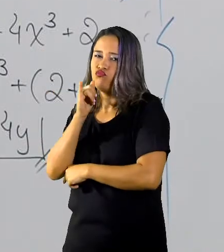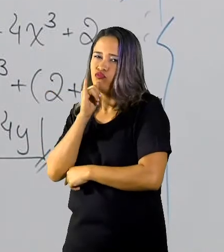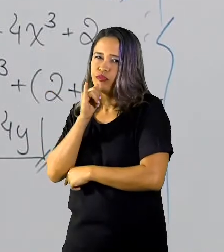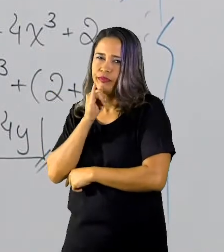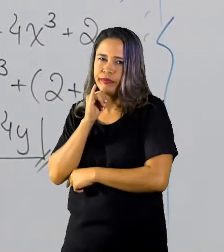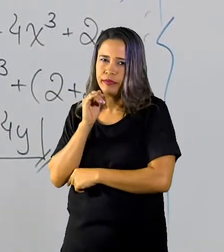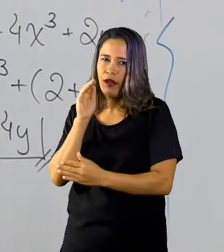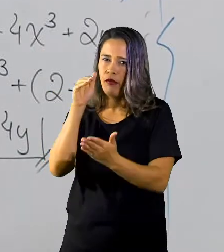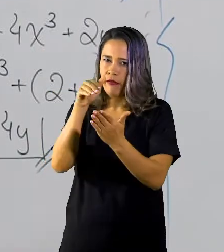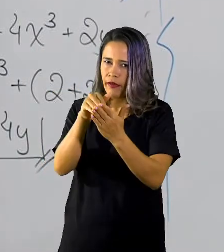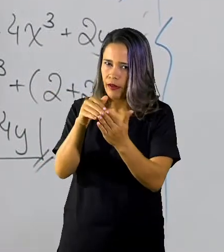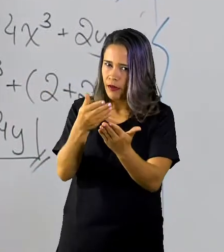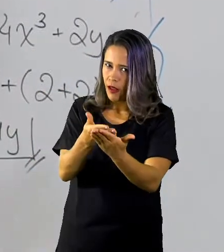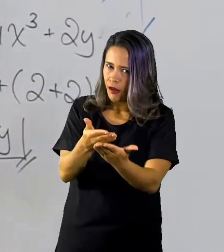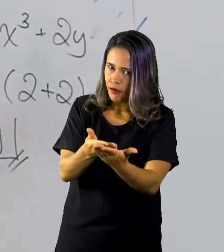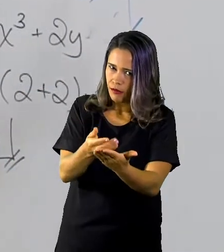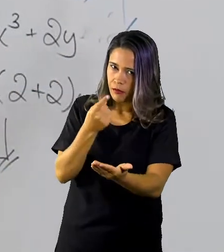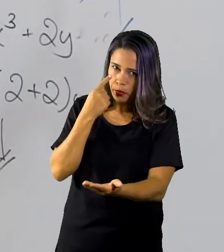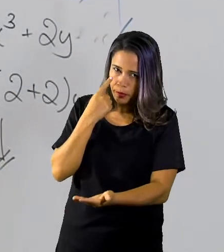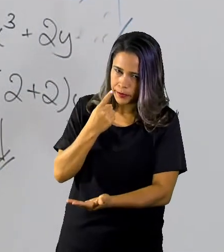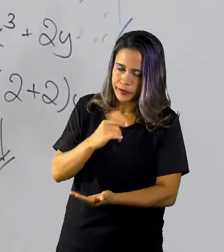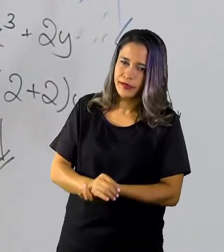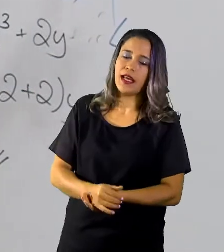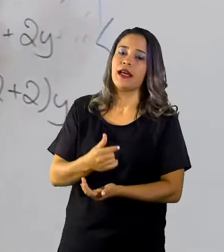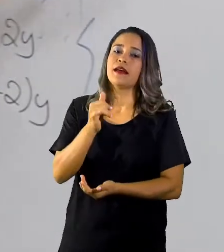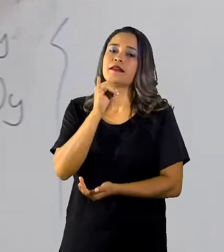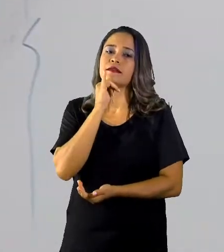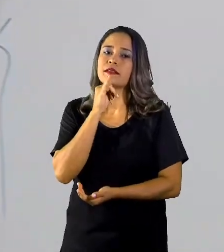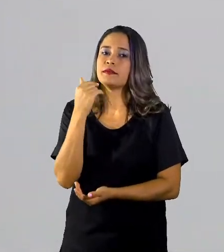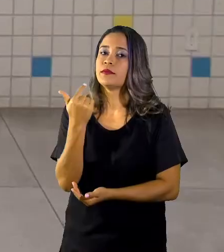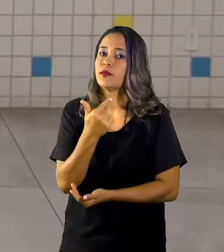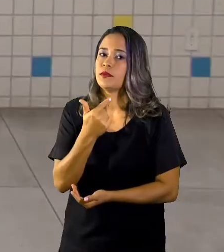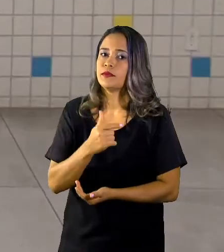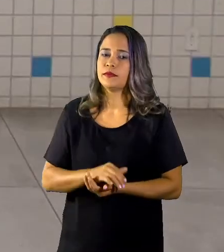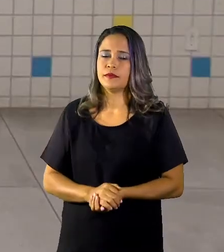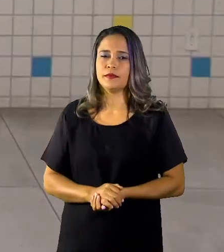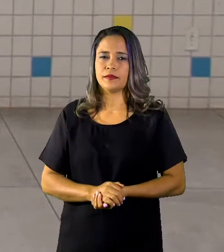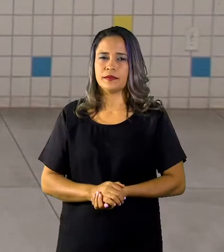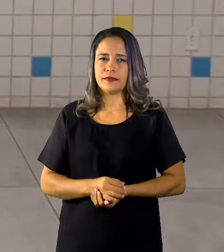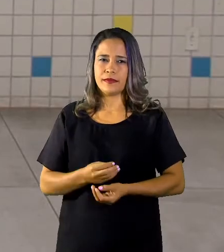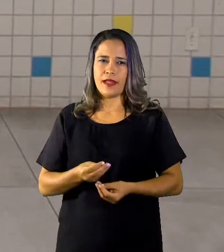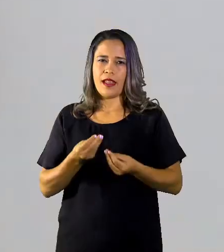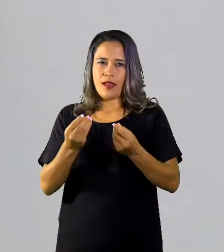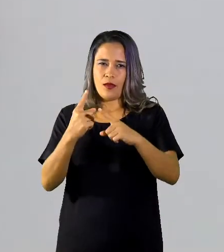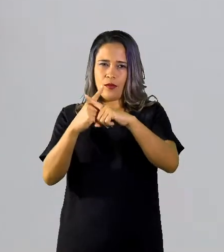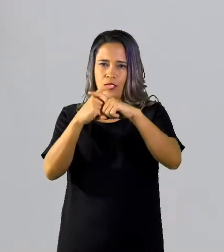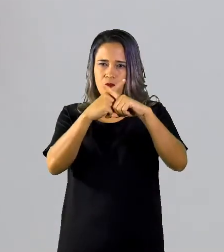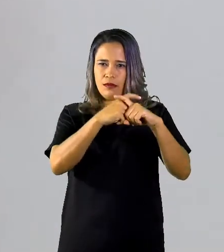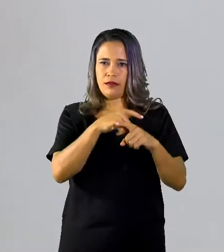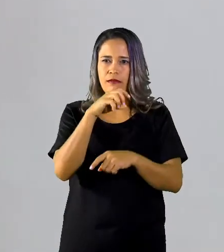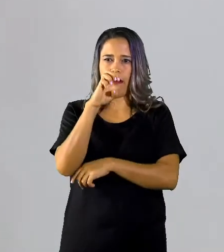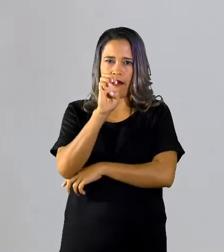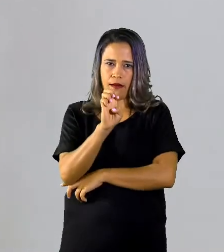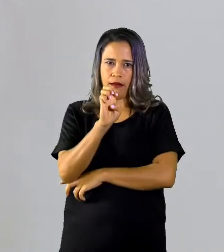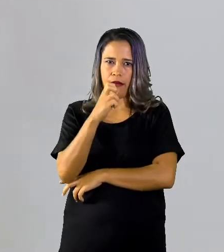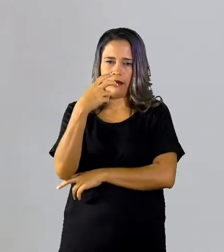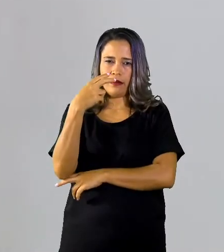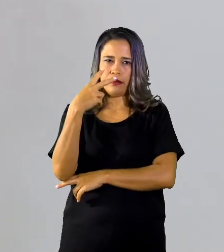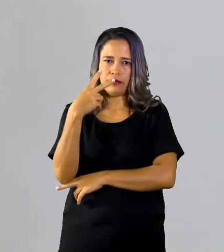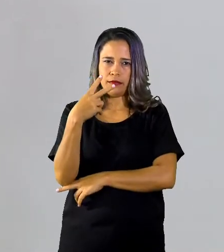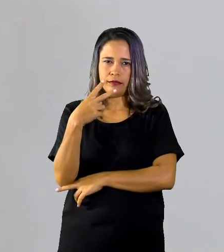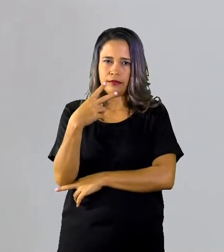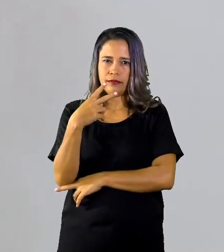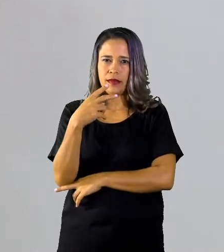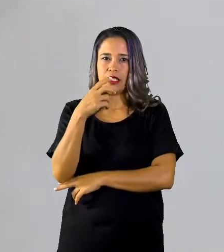final da aula. Vejam só, exemplo 2. Dados os polinômios e igual